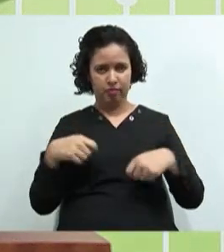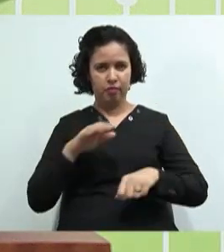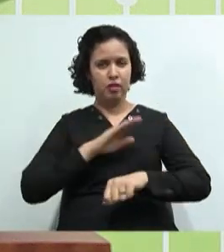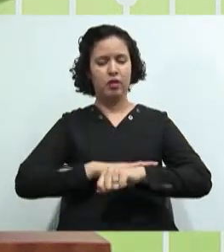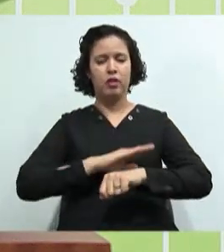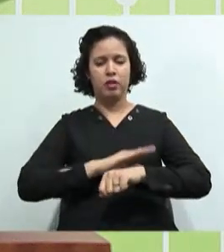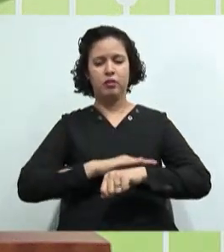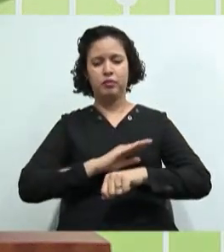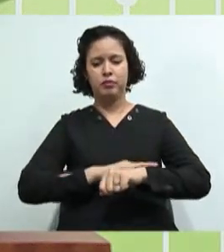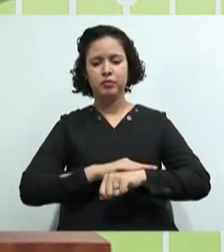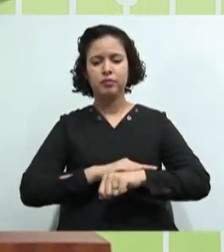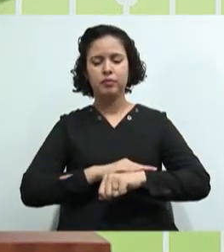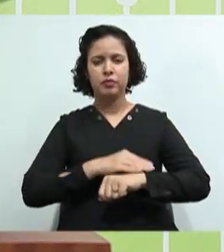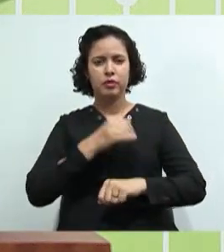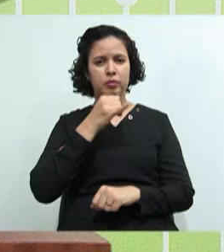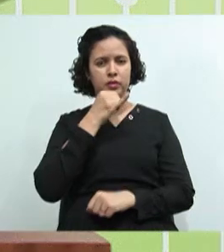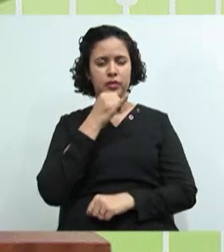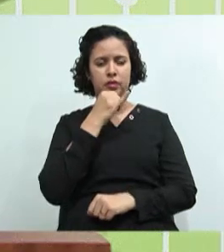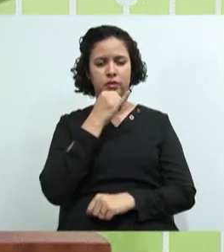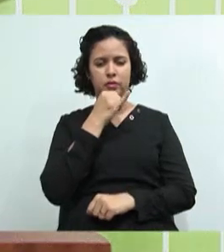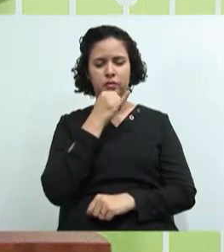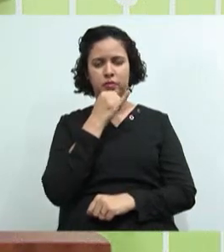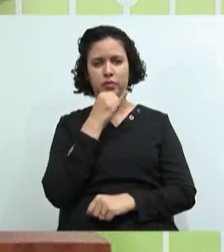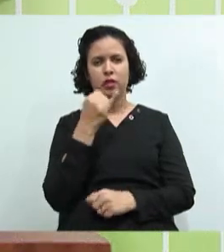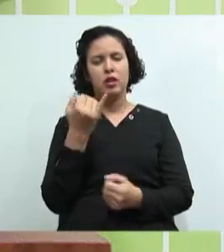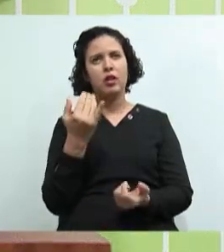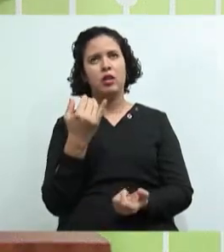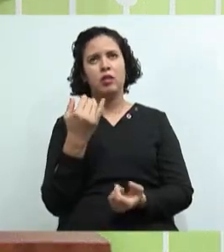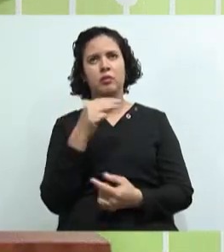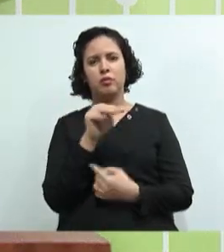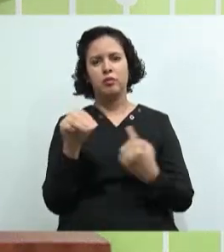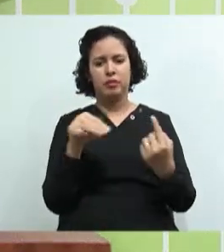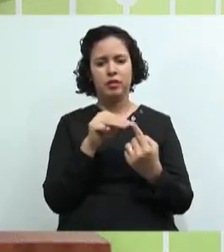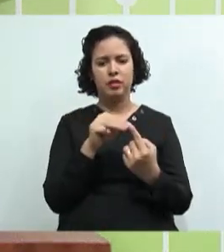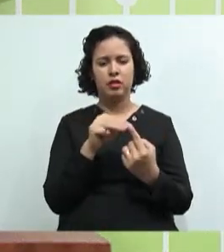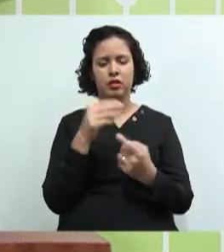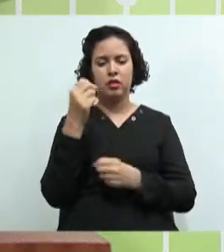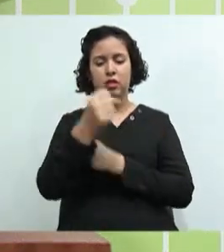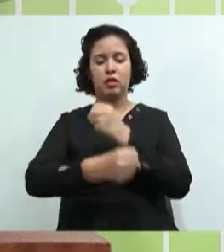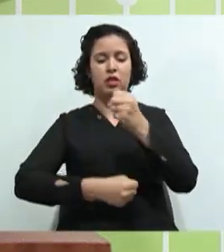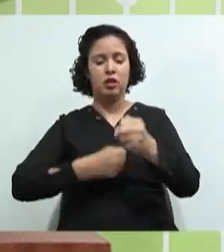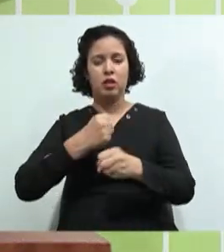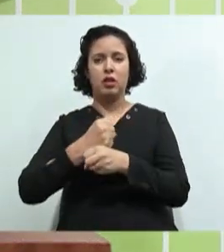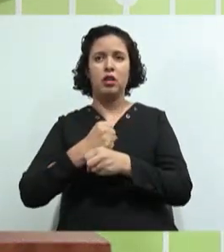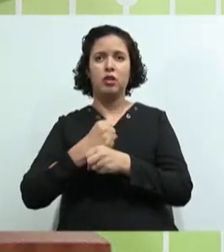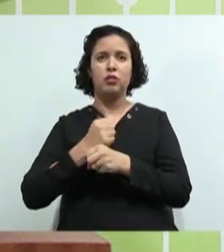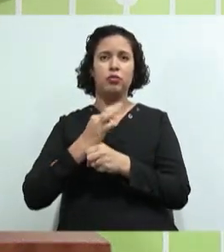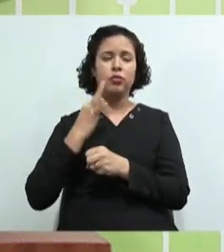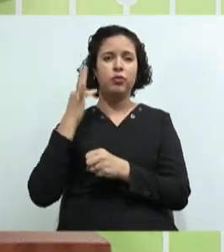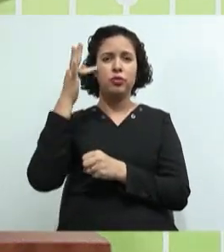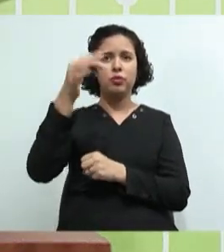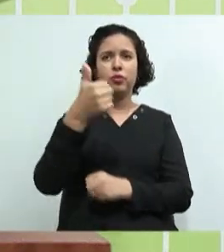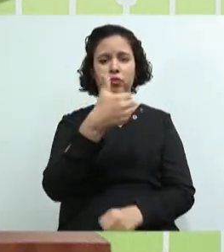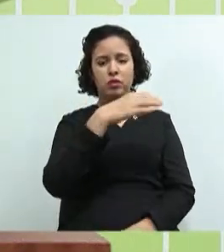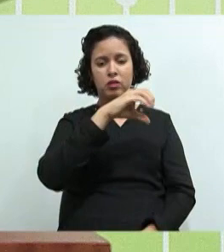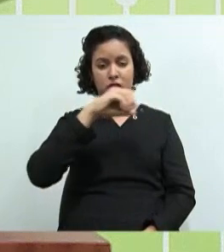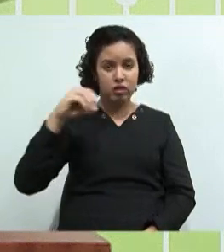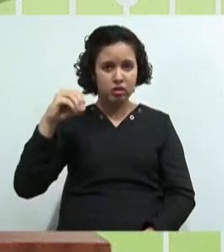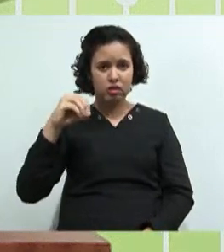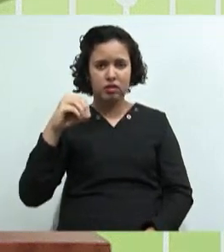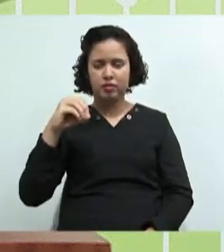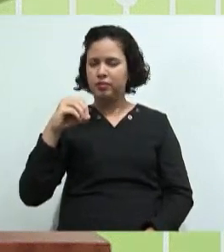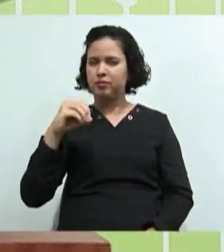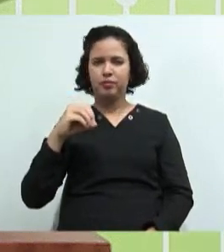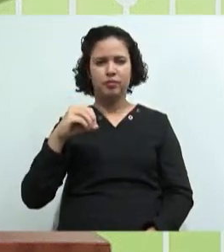tempo. Não dá para você colocar uma meta que daqui a 100 anos eu vou comprar essa Ferrari. Não sei nem se eu vou estar vivo. Agora, se de repente